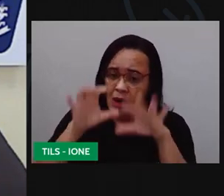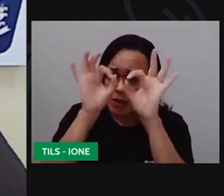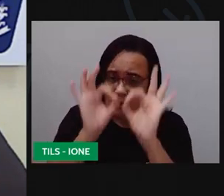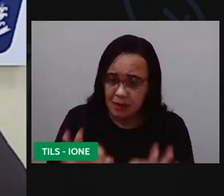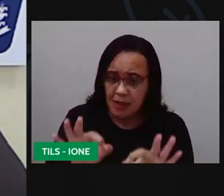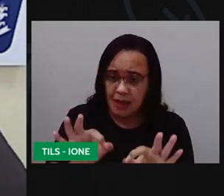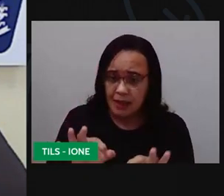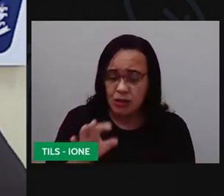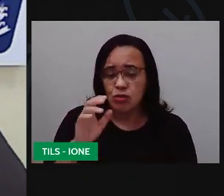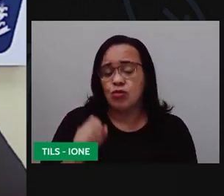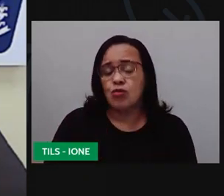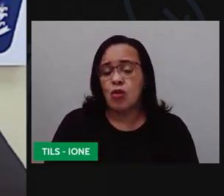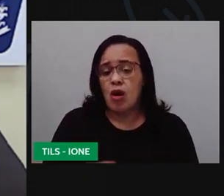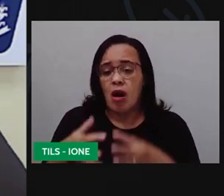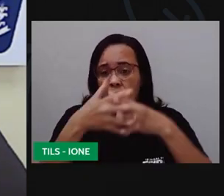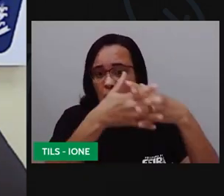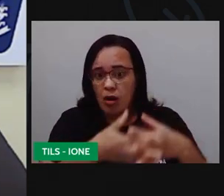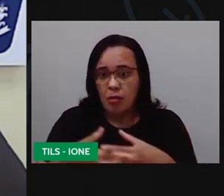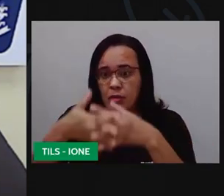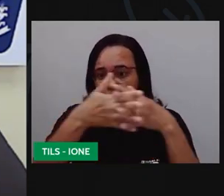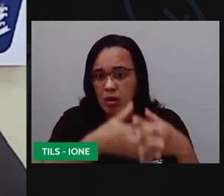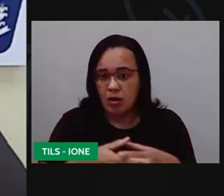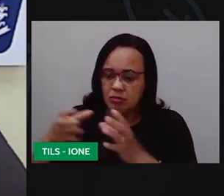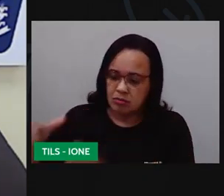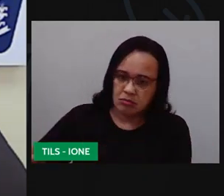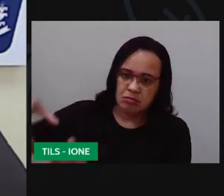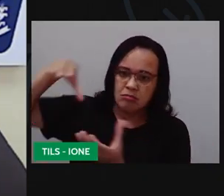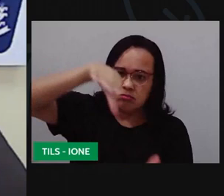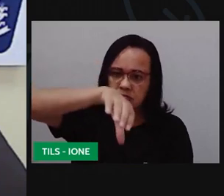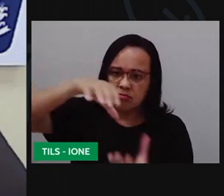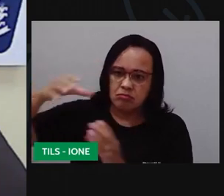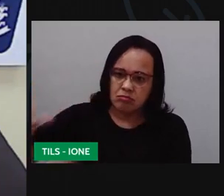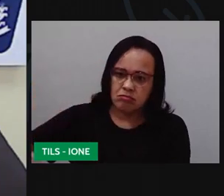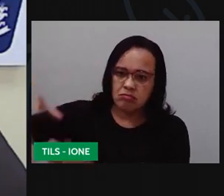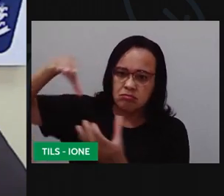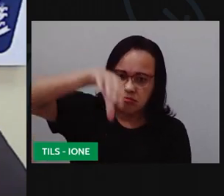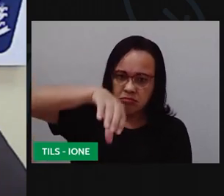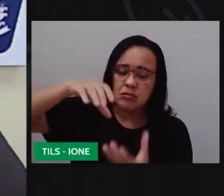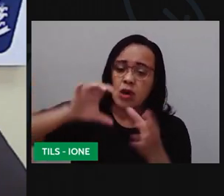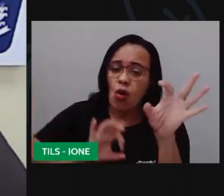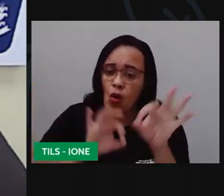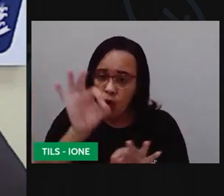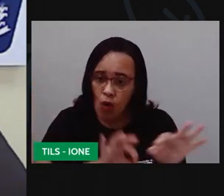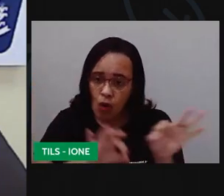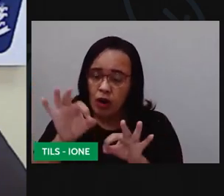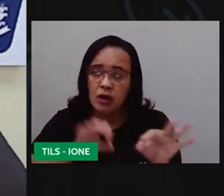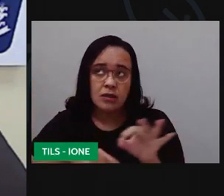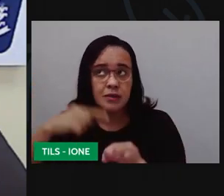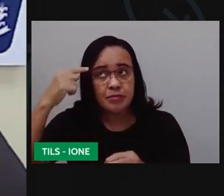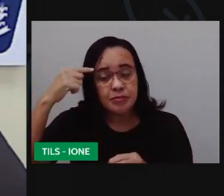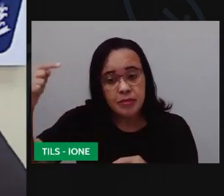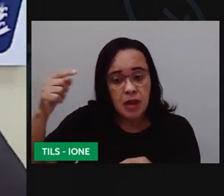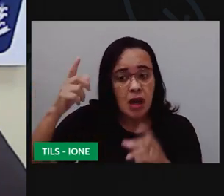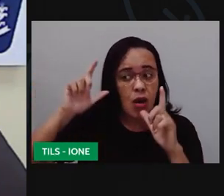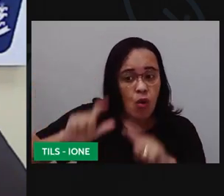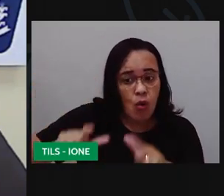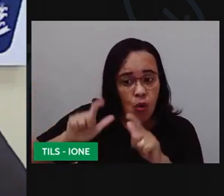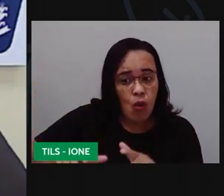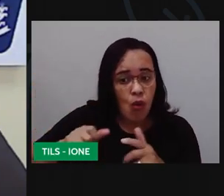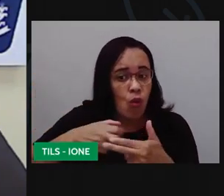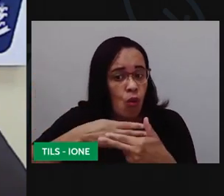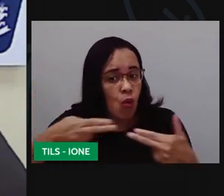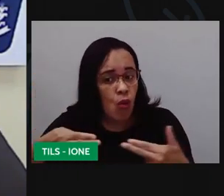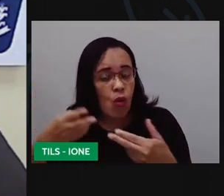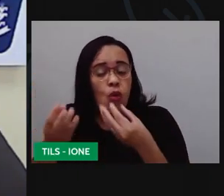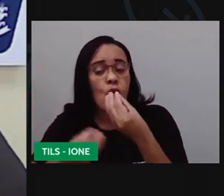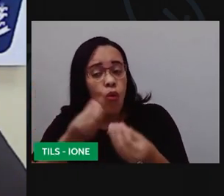aí se eu coloco em um monte de saco, obviamente não vai caber, não é isso? Então eu preciso pensar, né? Arrumei o